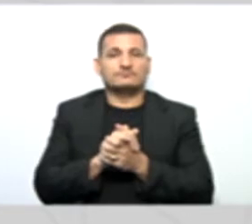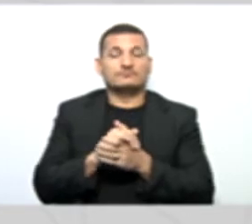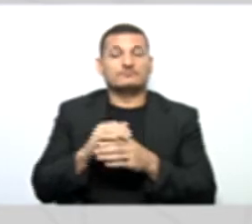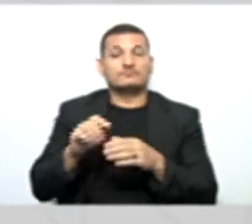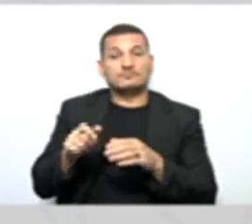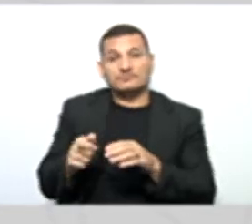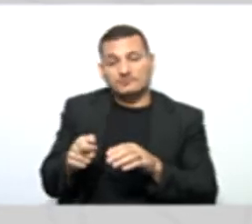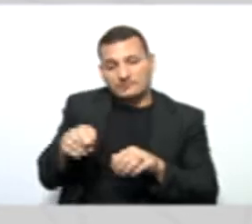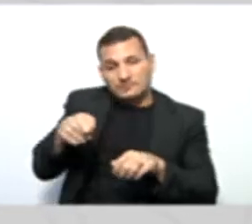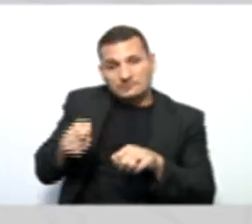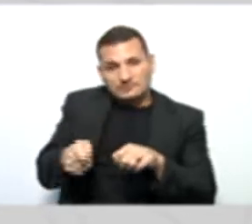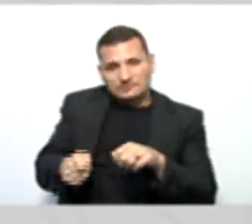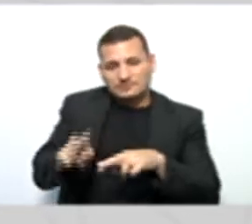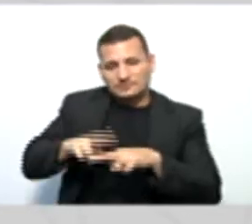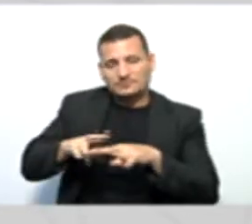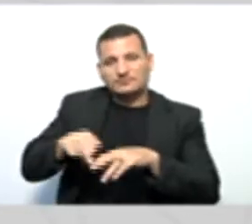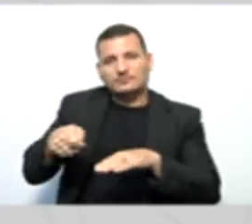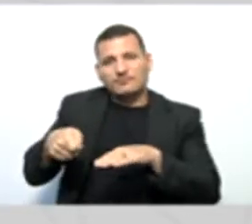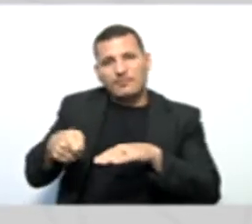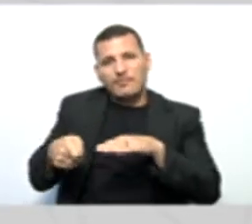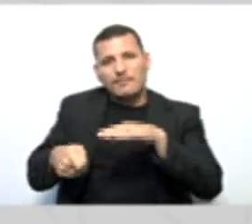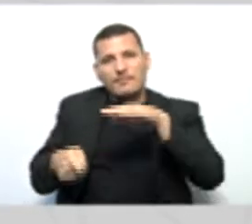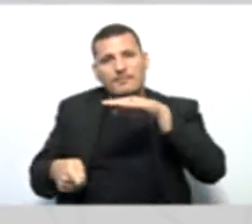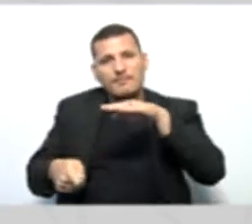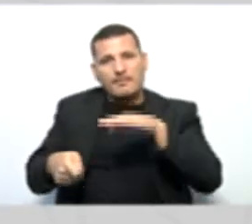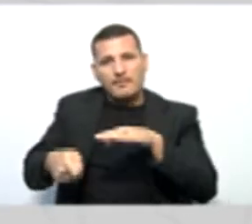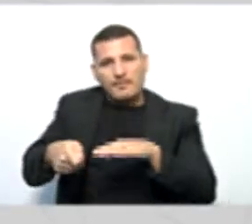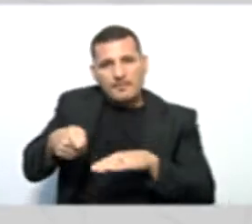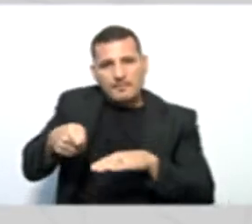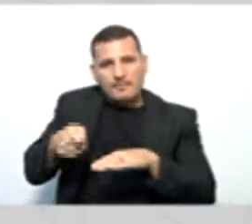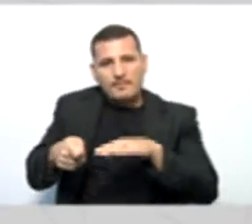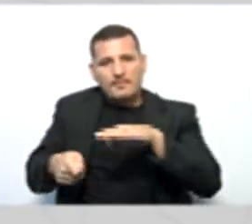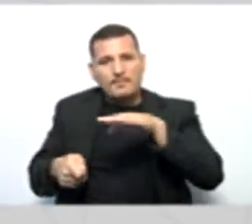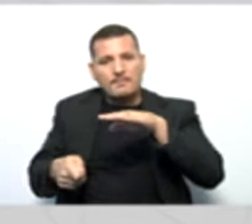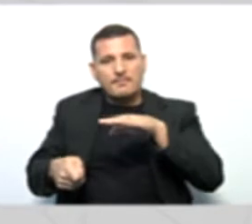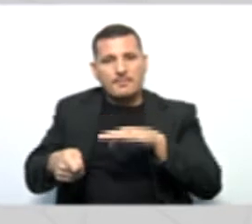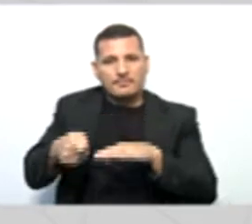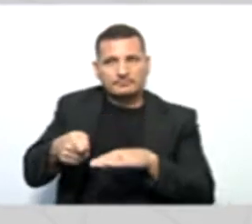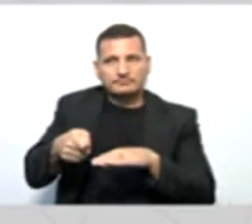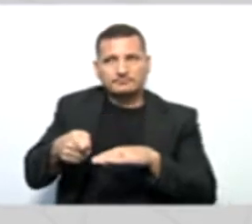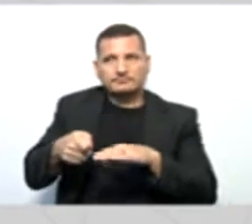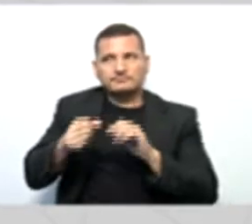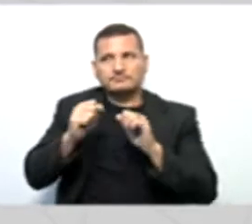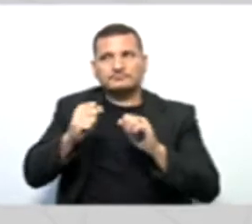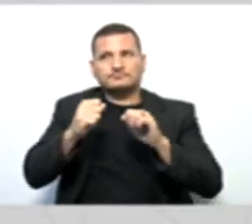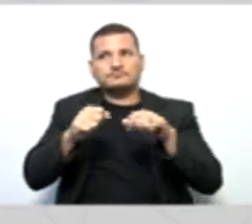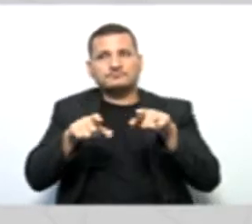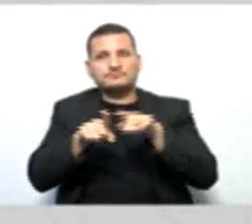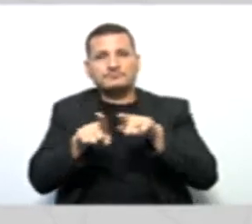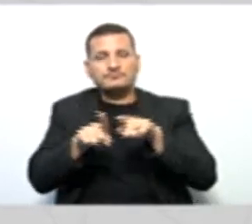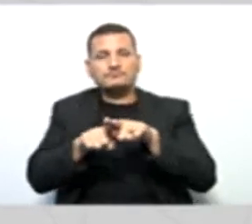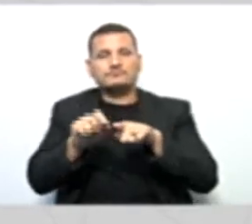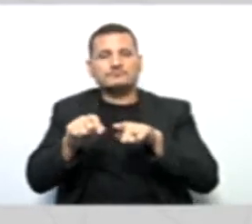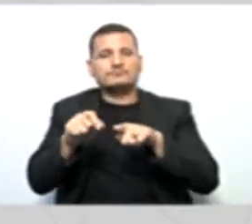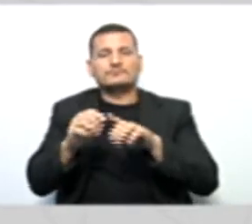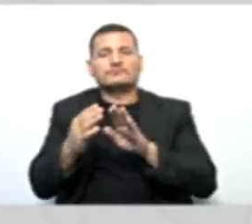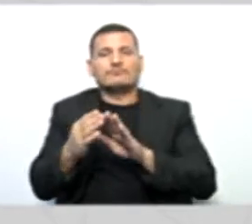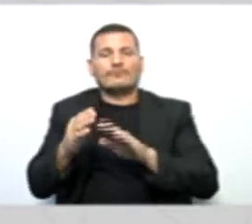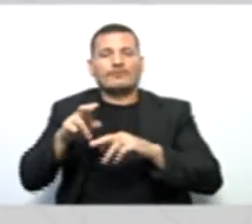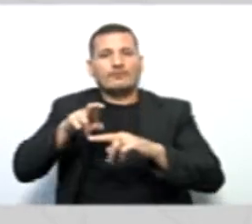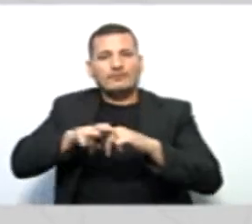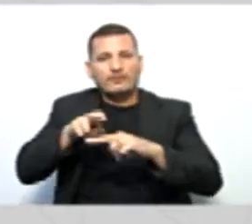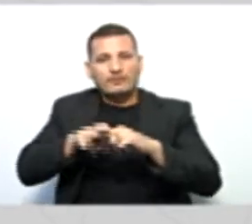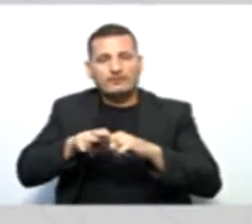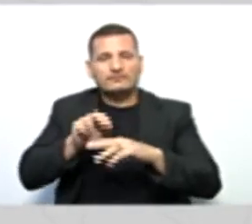altura desse nosso objeto cadeira. Nós poderíamos regular a inclinação do nosso objeto cadeira,